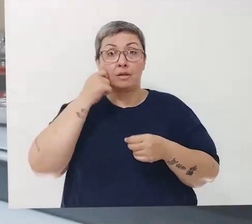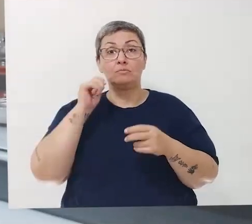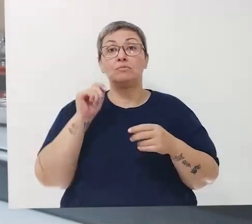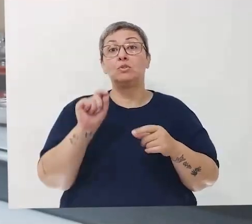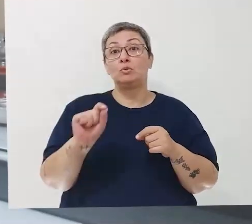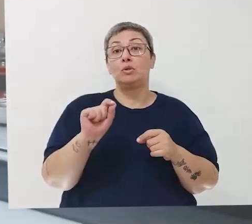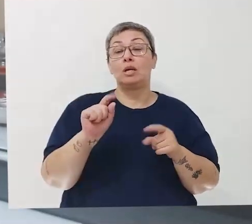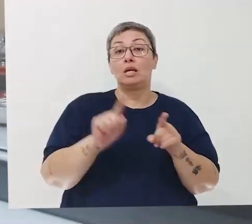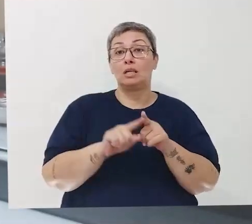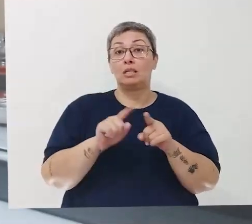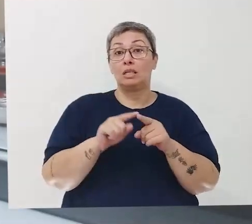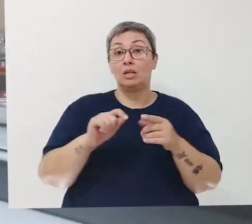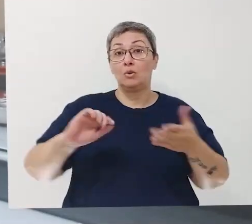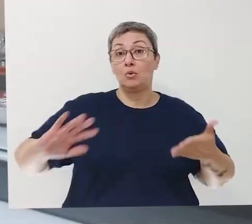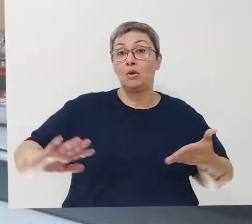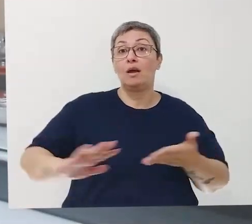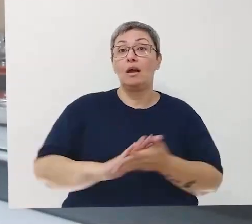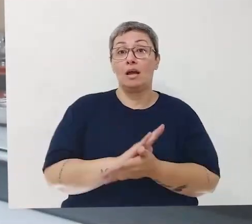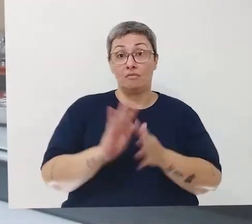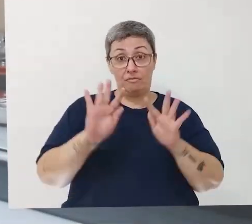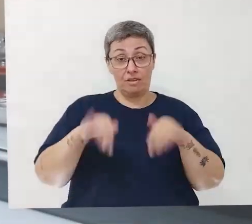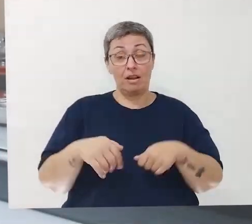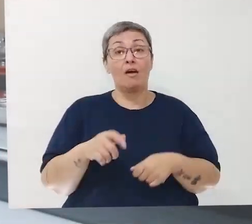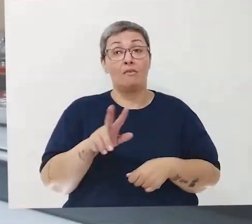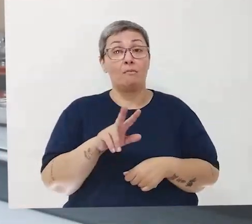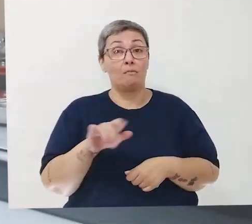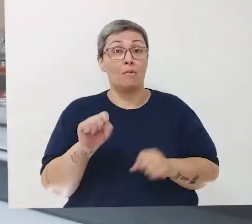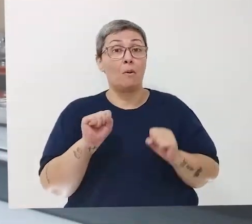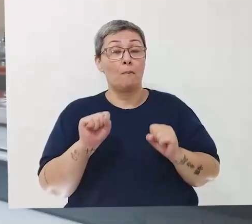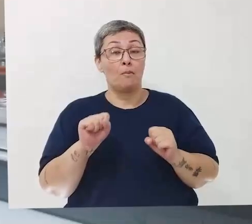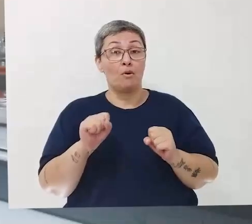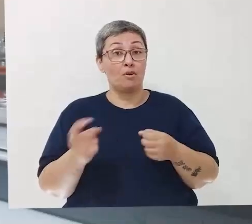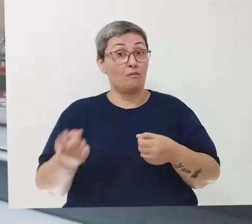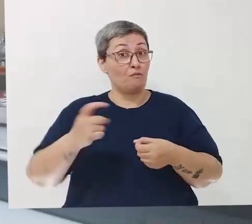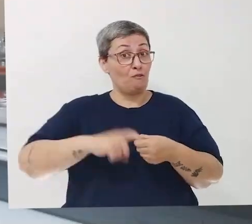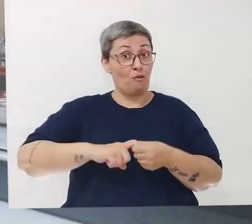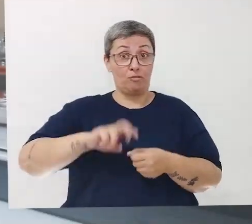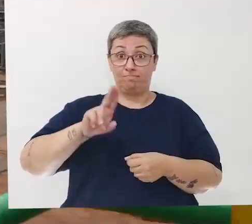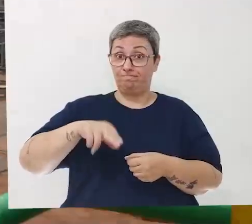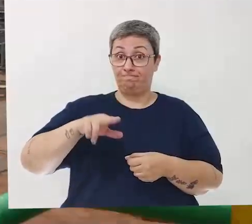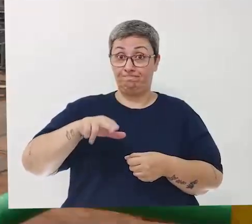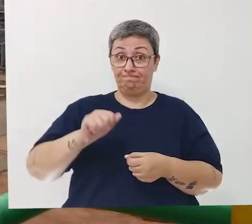sendo esgotável e não renovável.